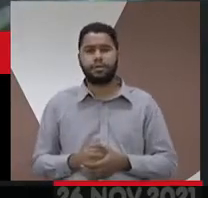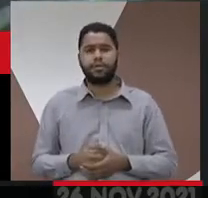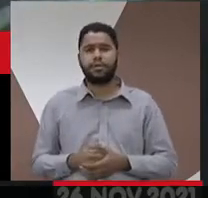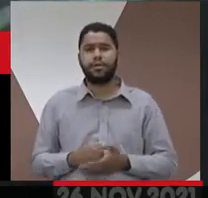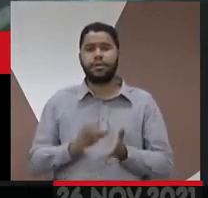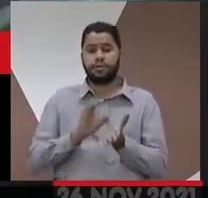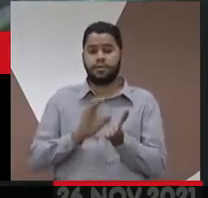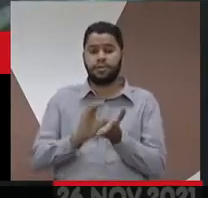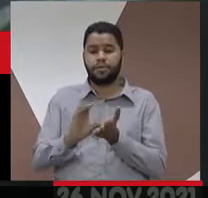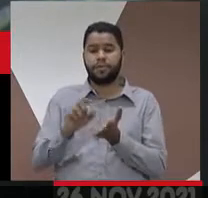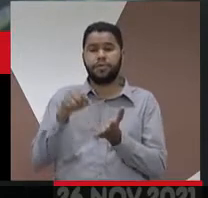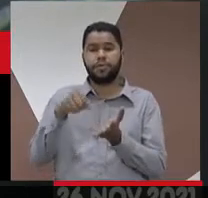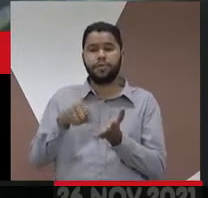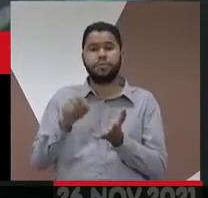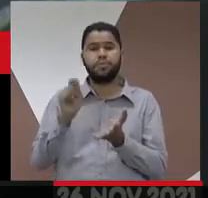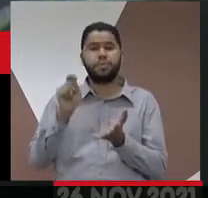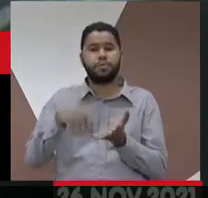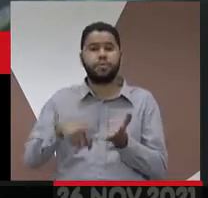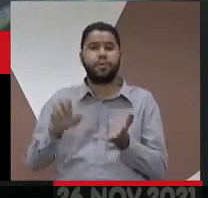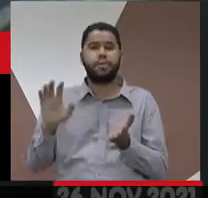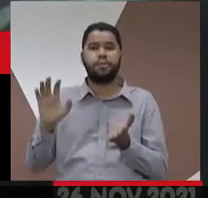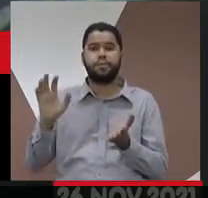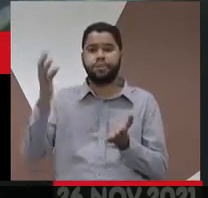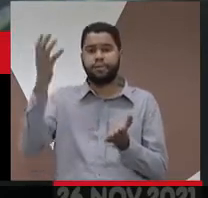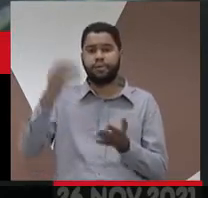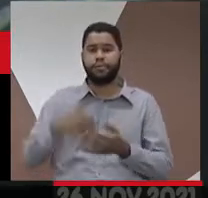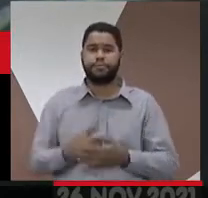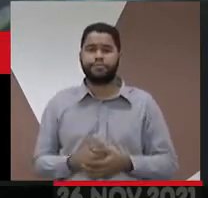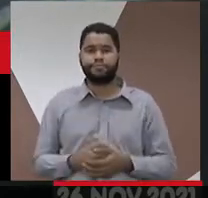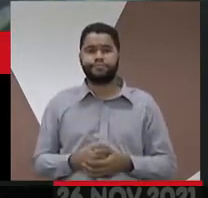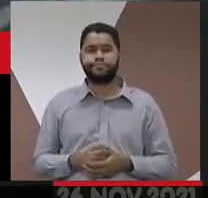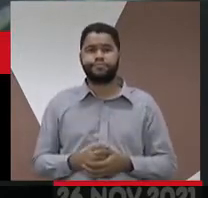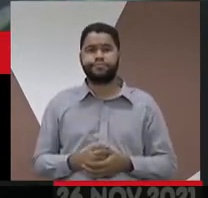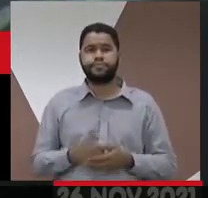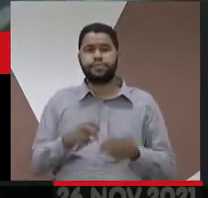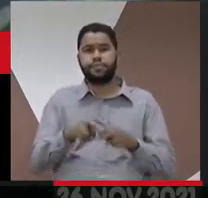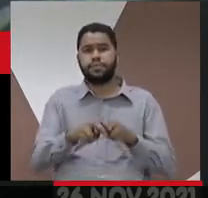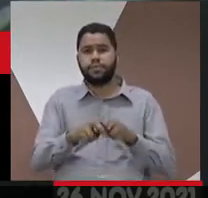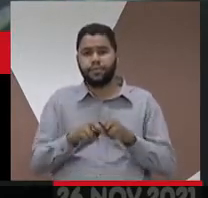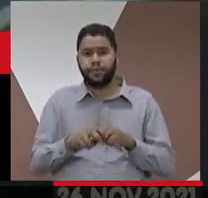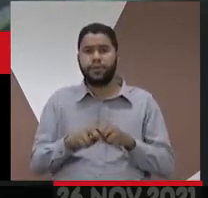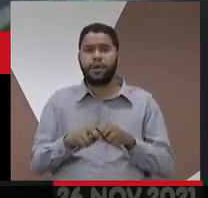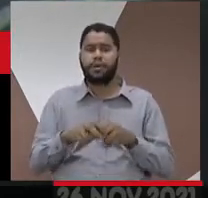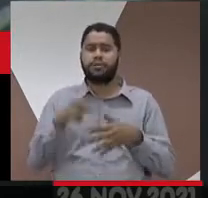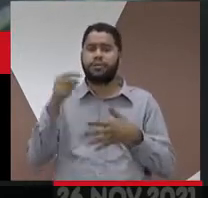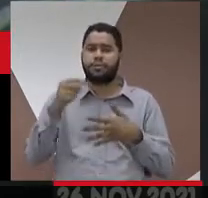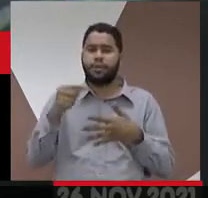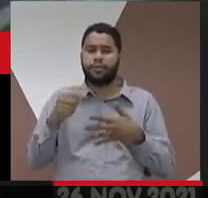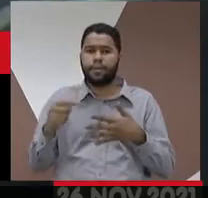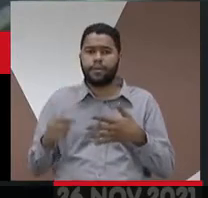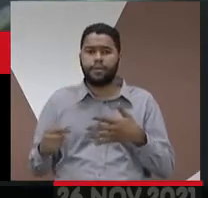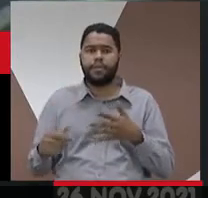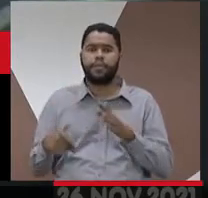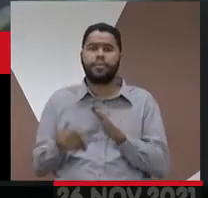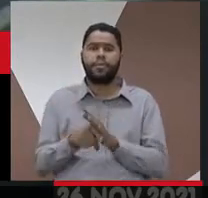Investimento que poderia ser realizado através de todas as verbas de compensações da